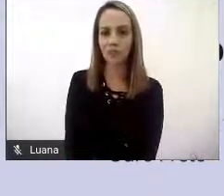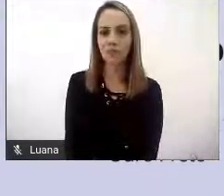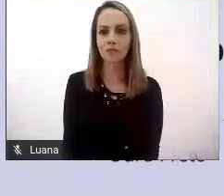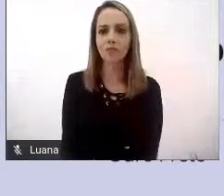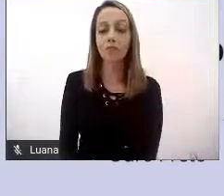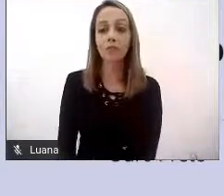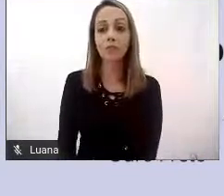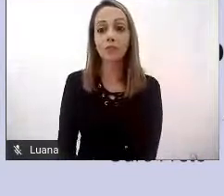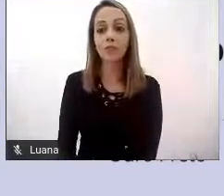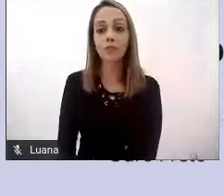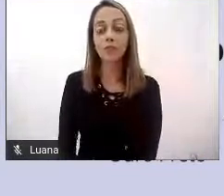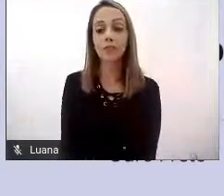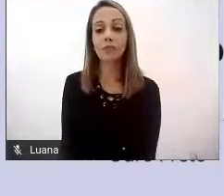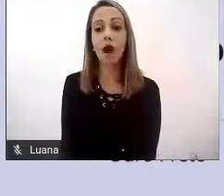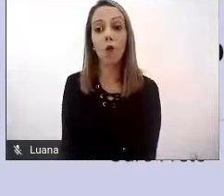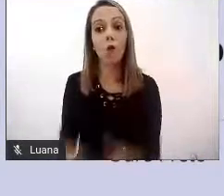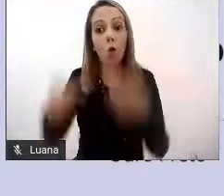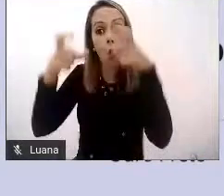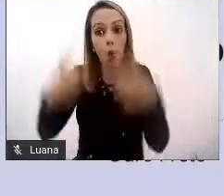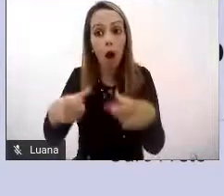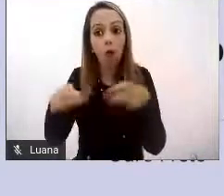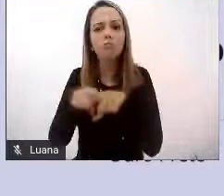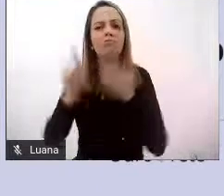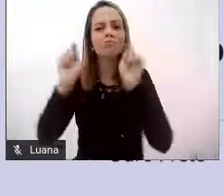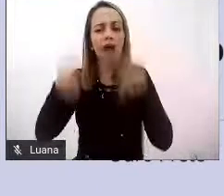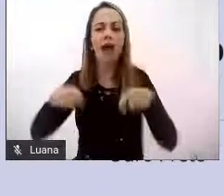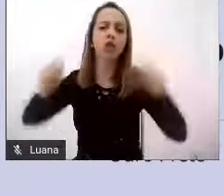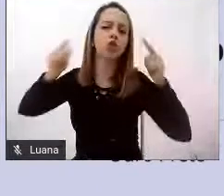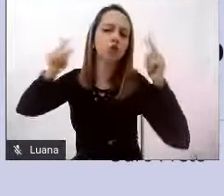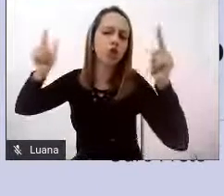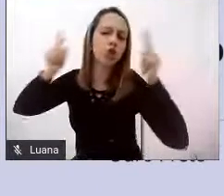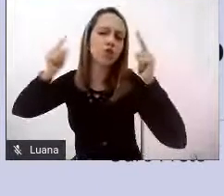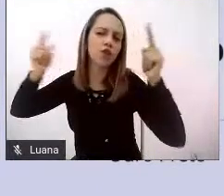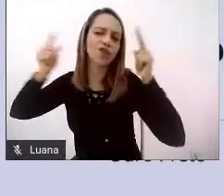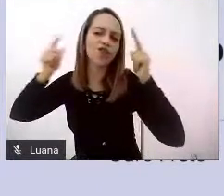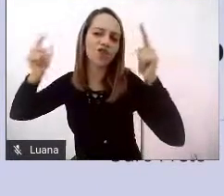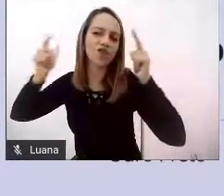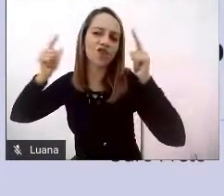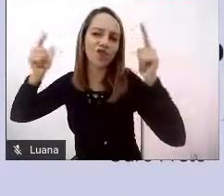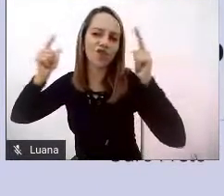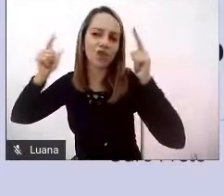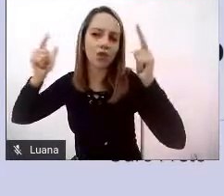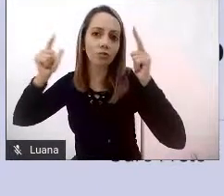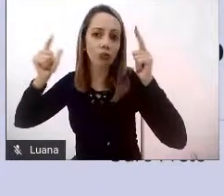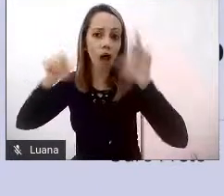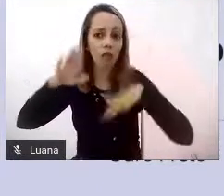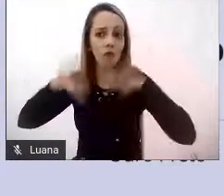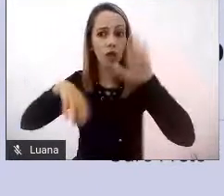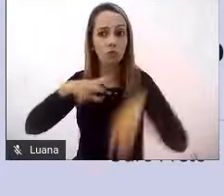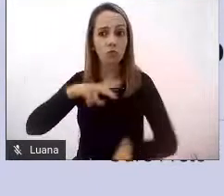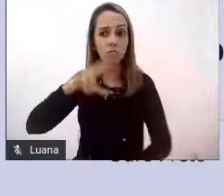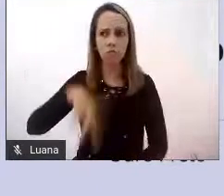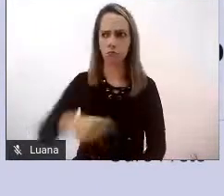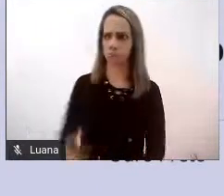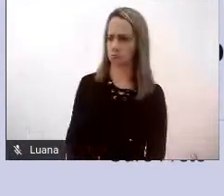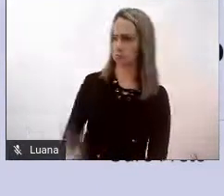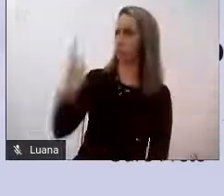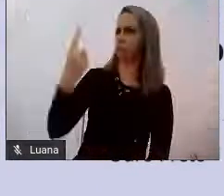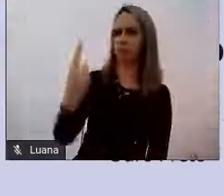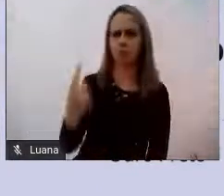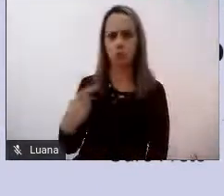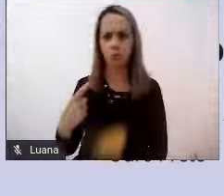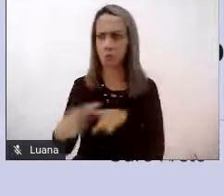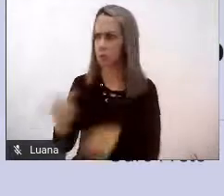Esse era também um local de diversão que soava muito estranho para os portugueses, porque estava fora da cultura